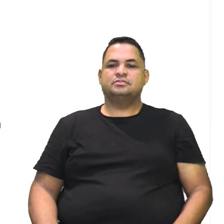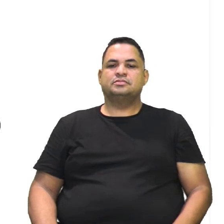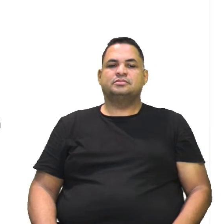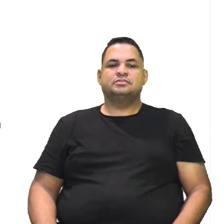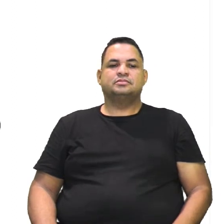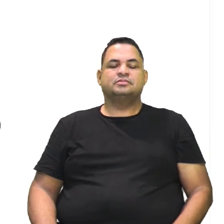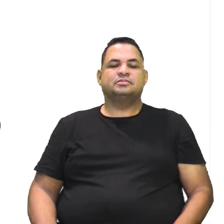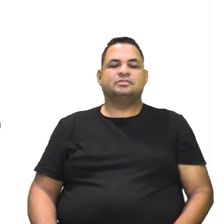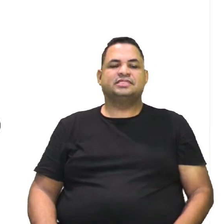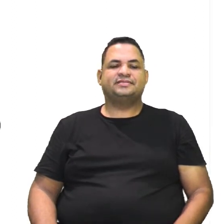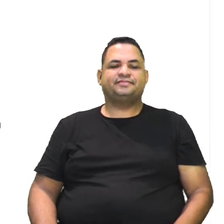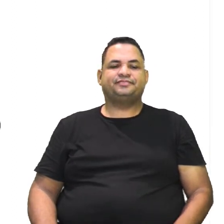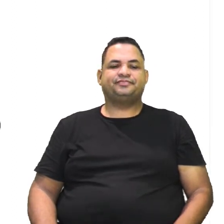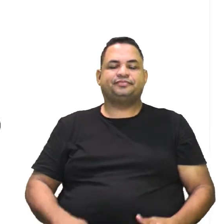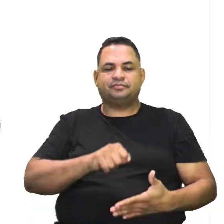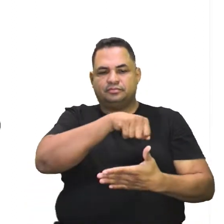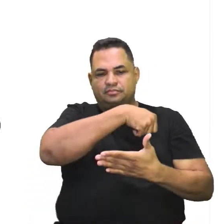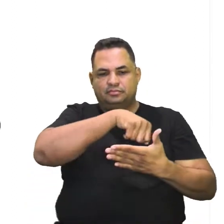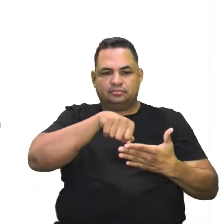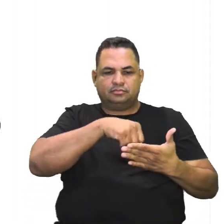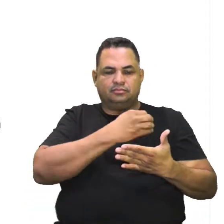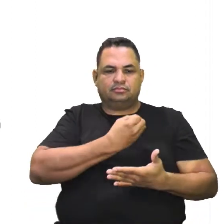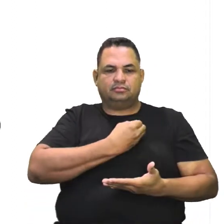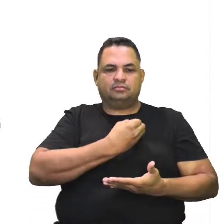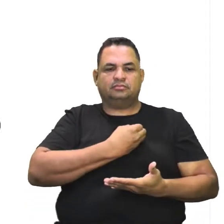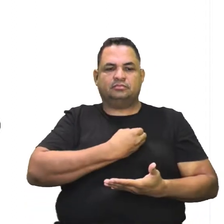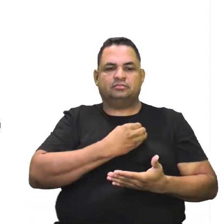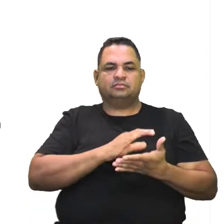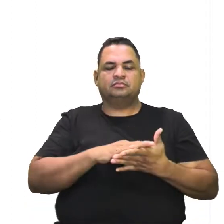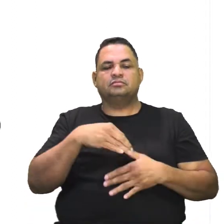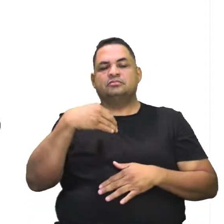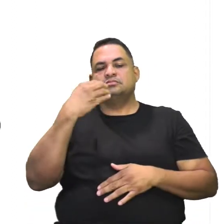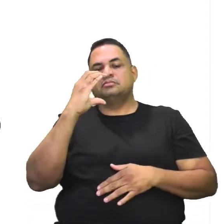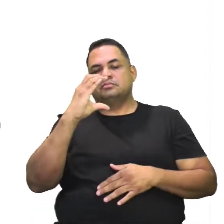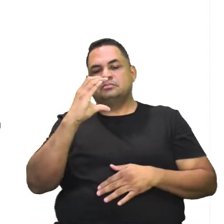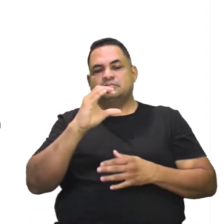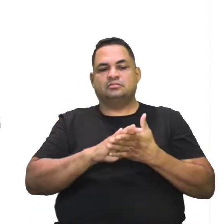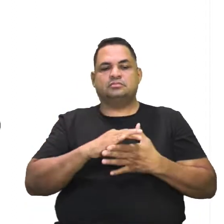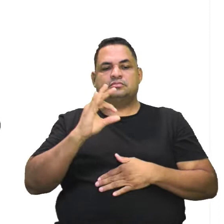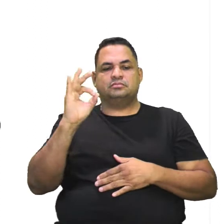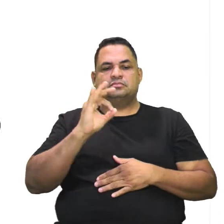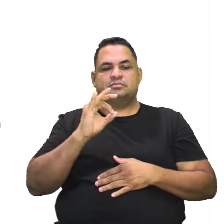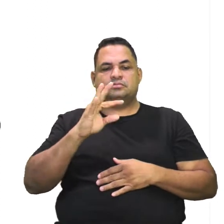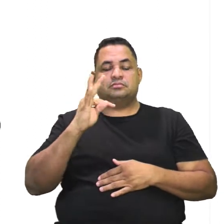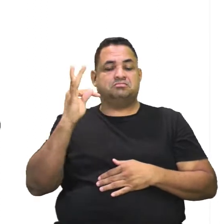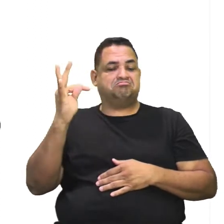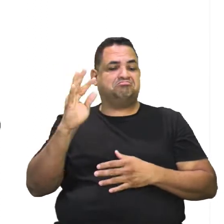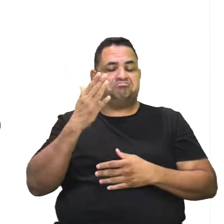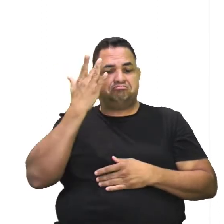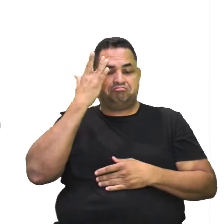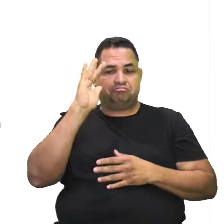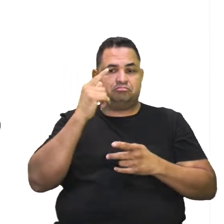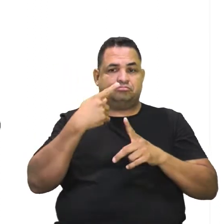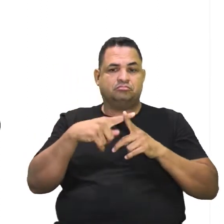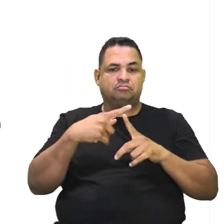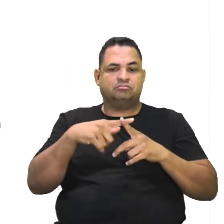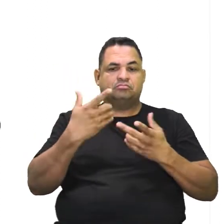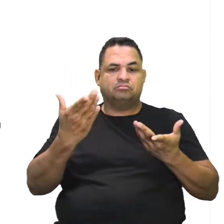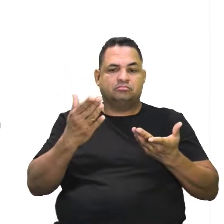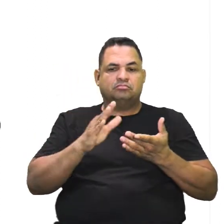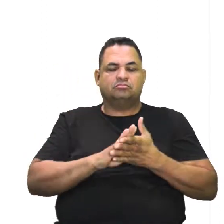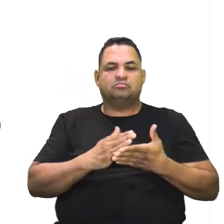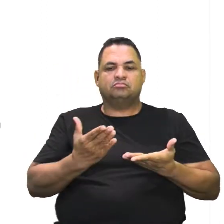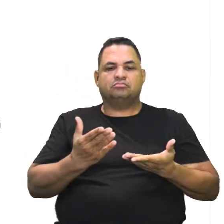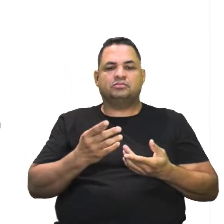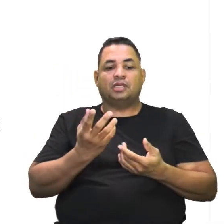lá então. Anotação dos dados, como sempre, né? Quem é o capital, quem é a taxa, o tempo a gente não sabe, porque a gente está trabalhando em